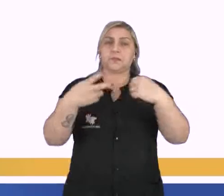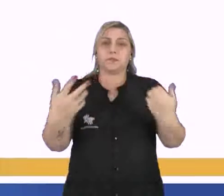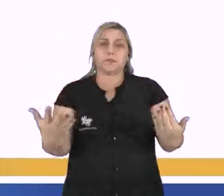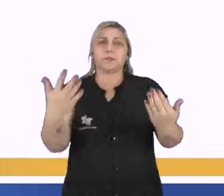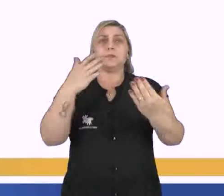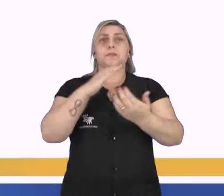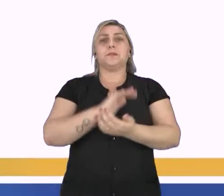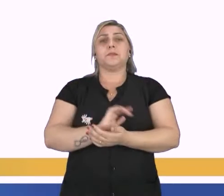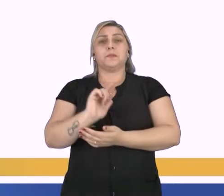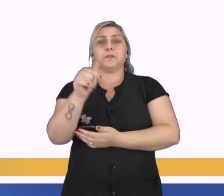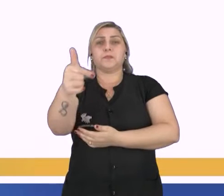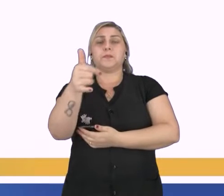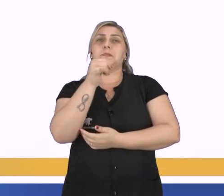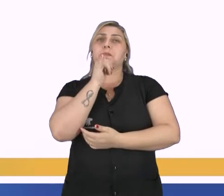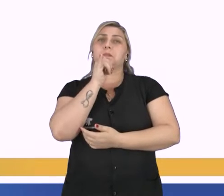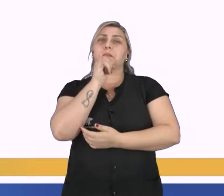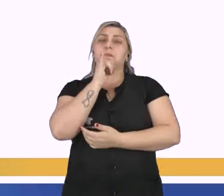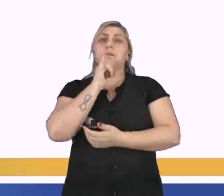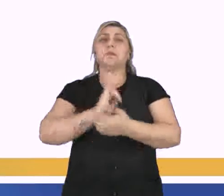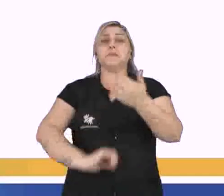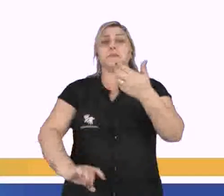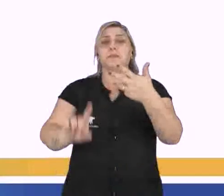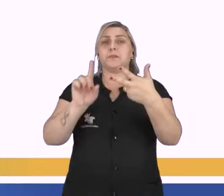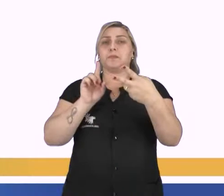Vamos para o próximo.